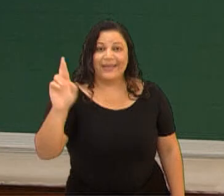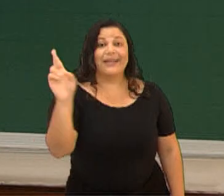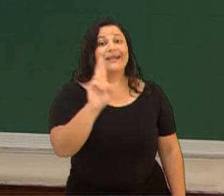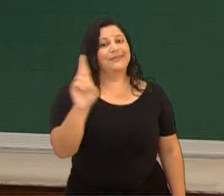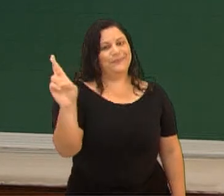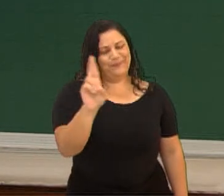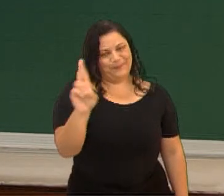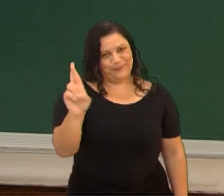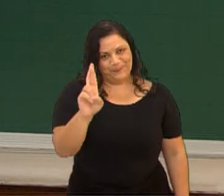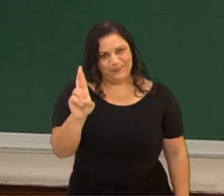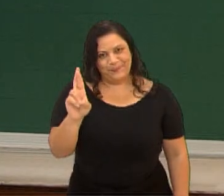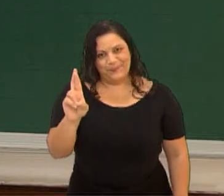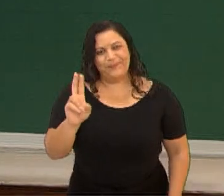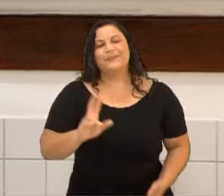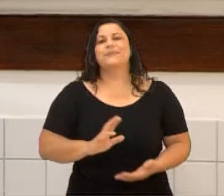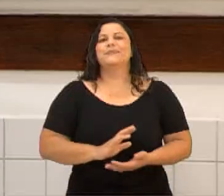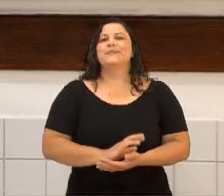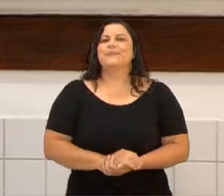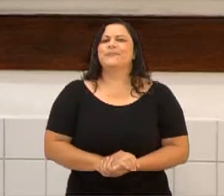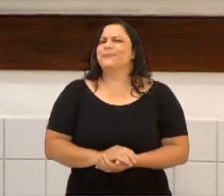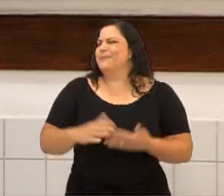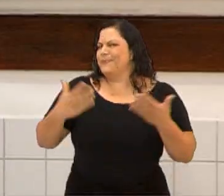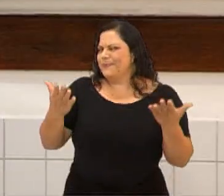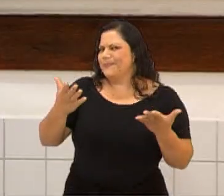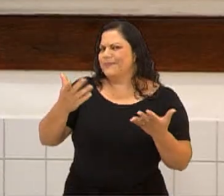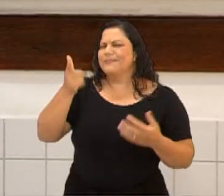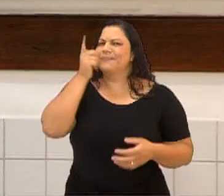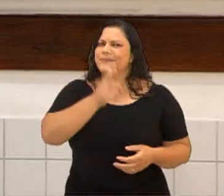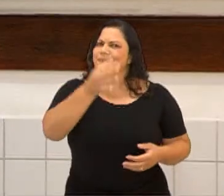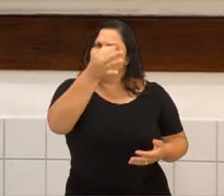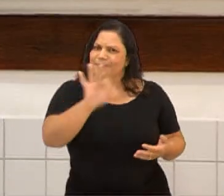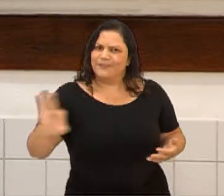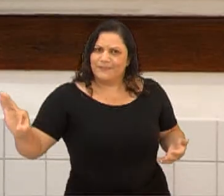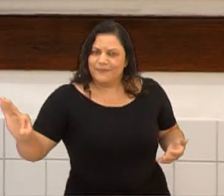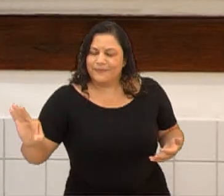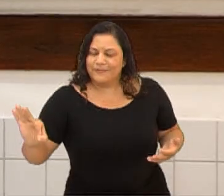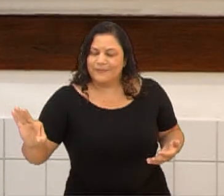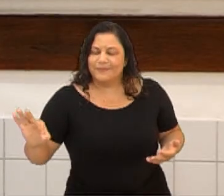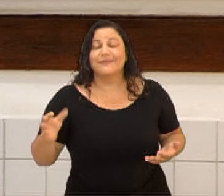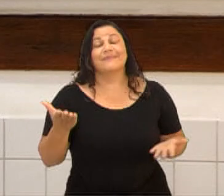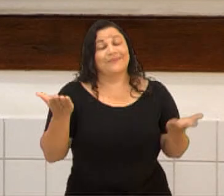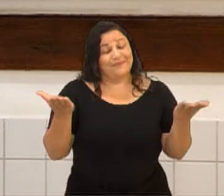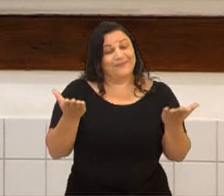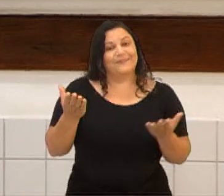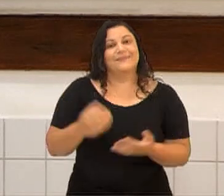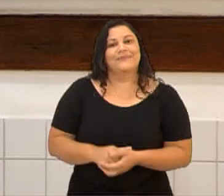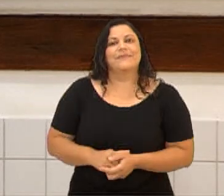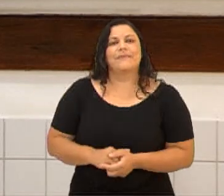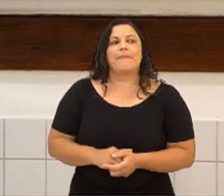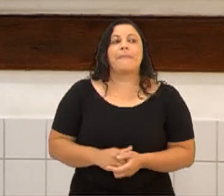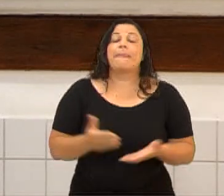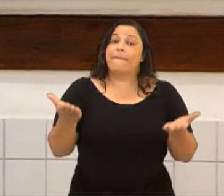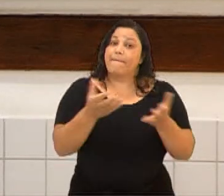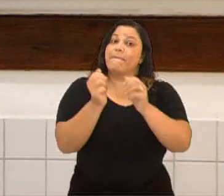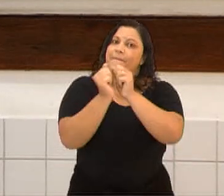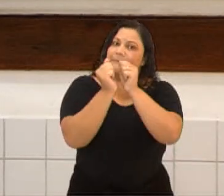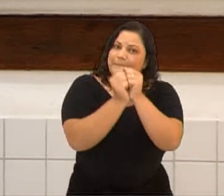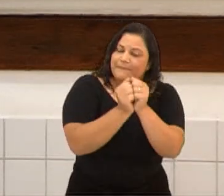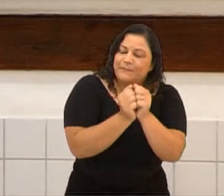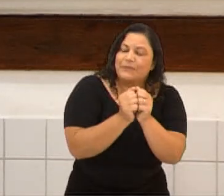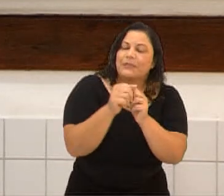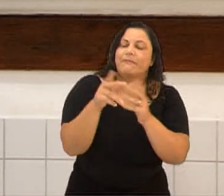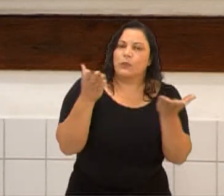1.350. E aí, acertaram? Espero que sim. Prof, nós estamos fazendo junto com a